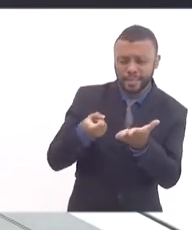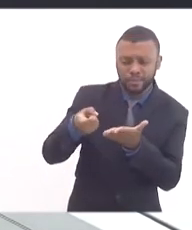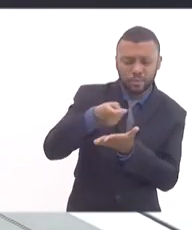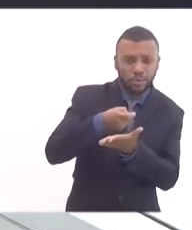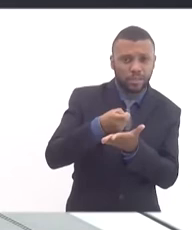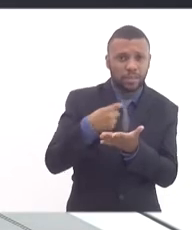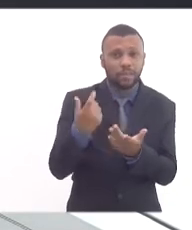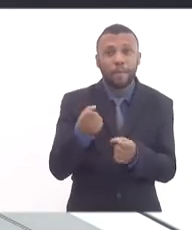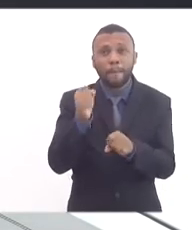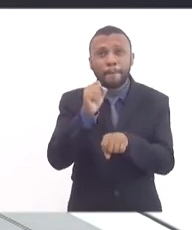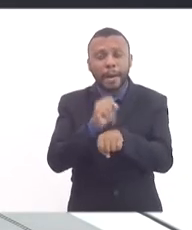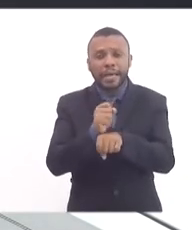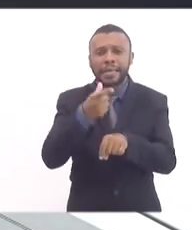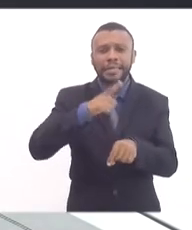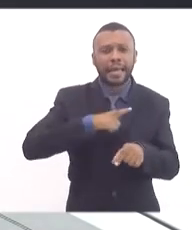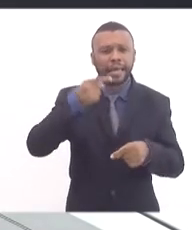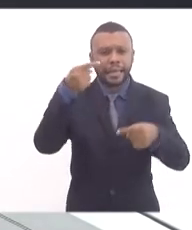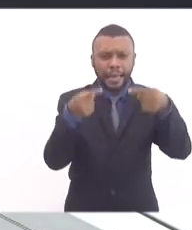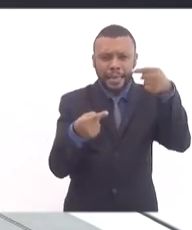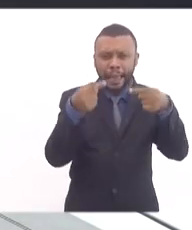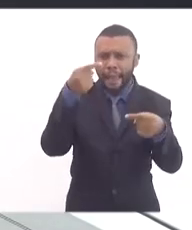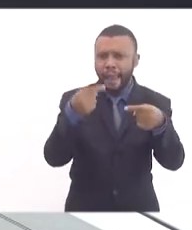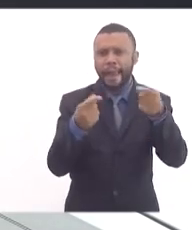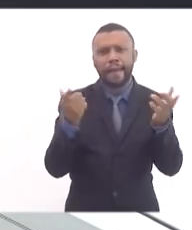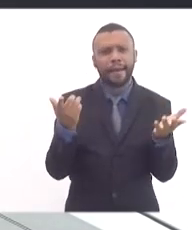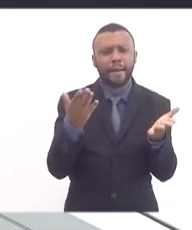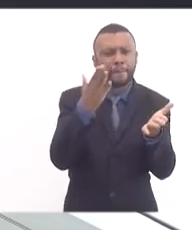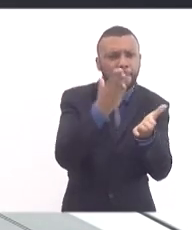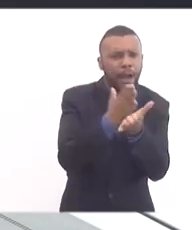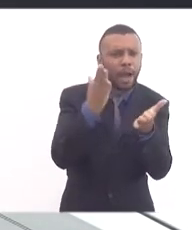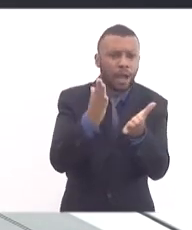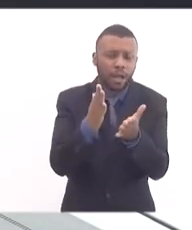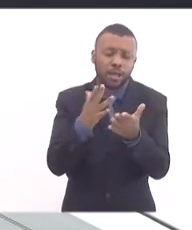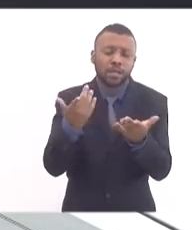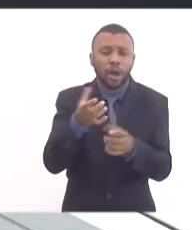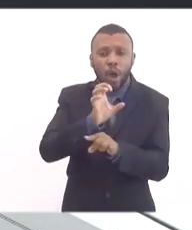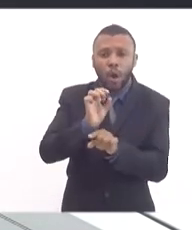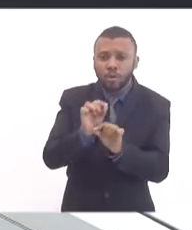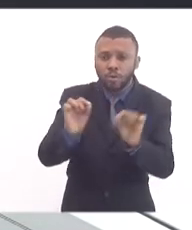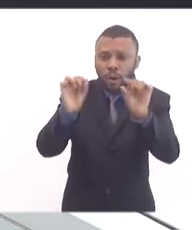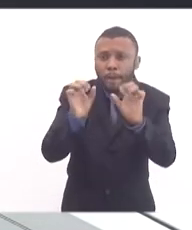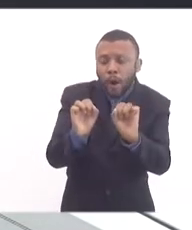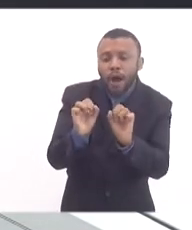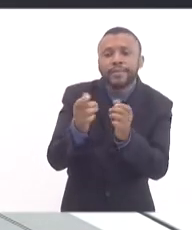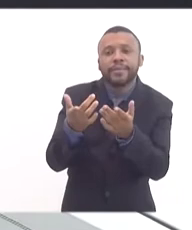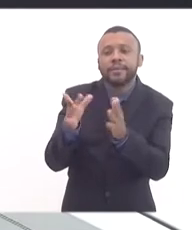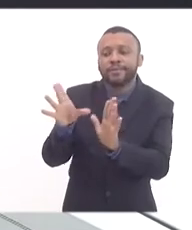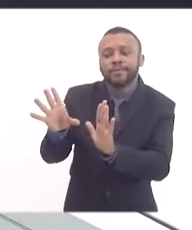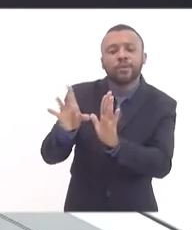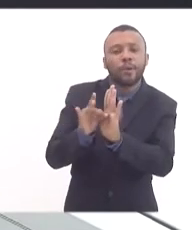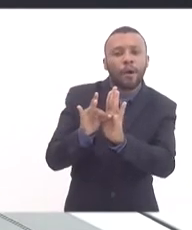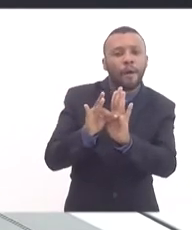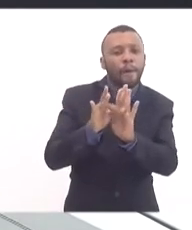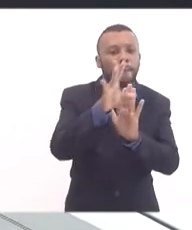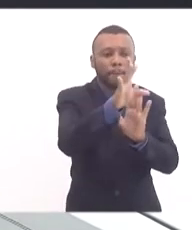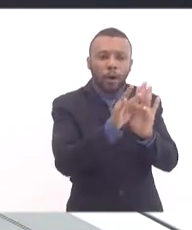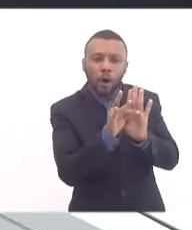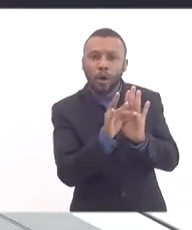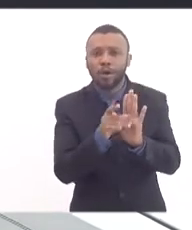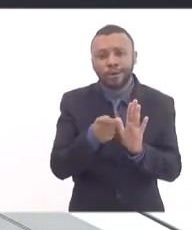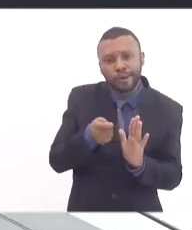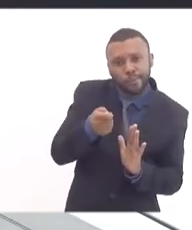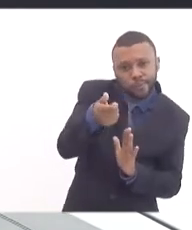podem aderiram os benefícios dos Estados vizinhos e também é a estender os benefícios internamente